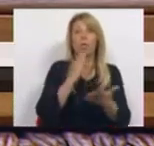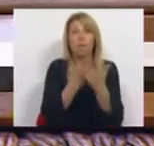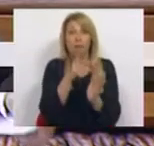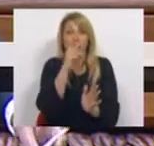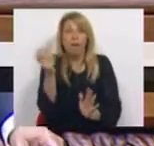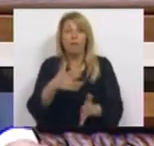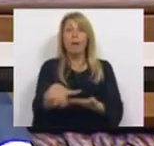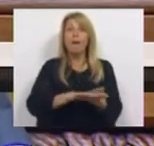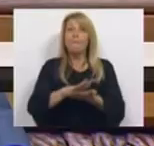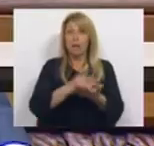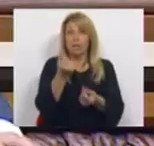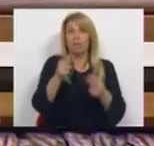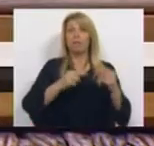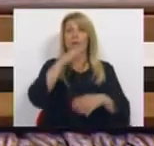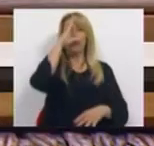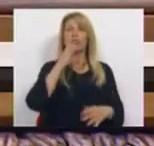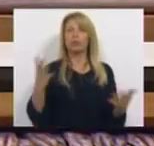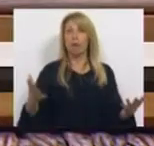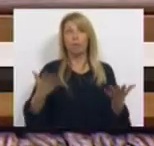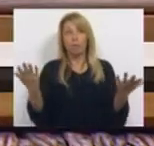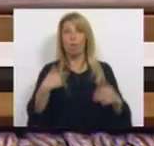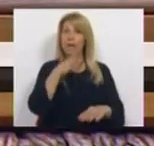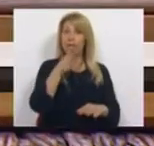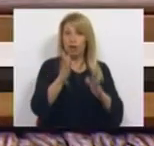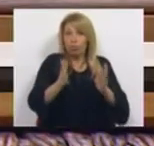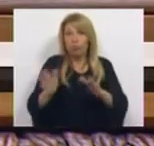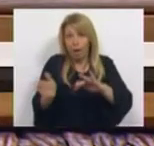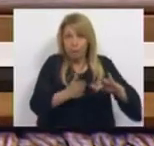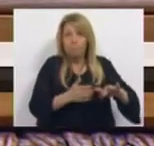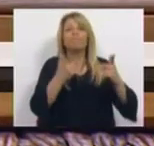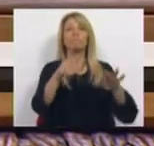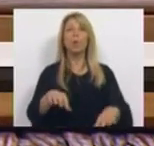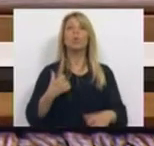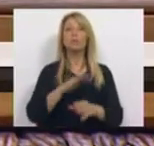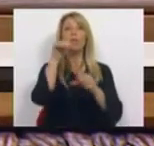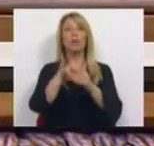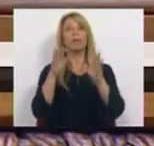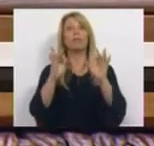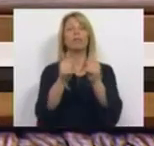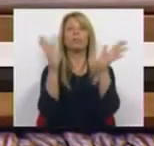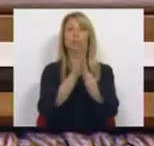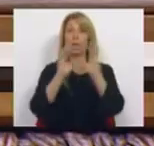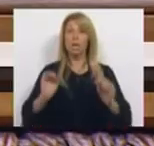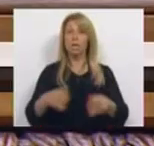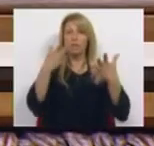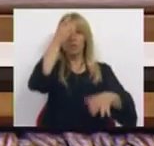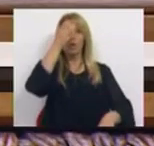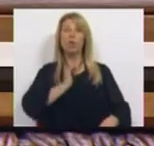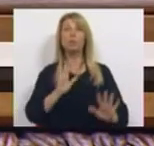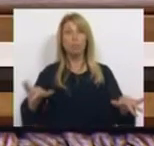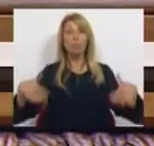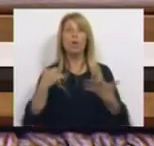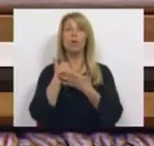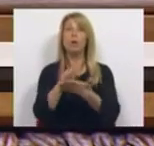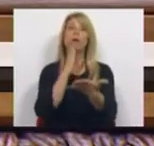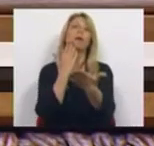Estado. Face ao que fica dito, os Verdes vão votar a favor de todas as iniciativas que, a nosso ver, possam contribuir